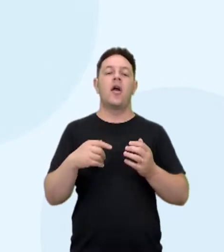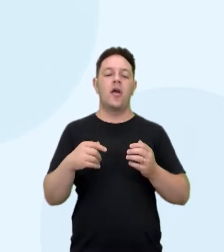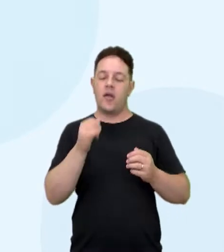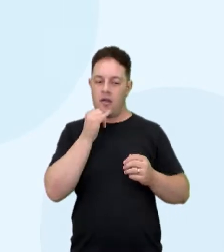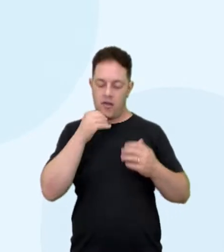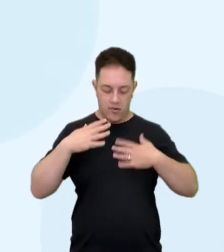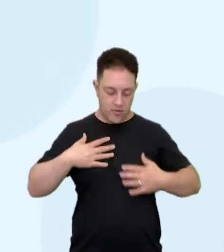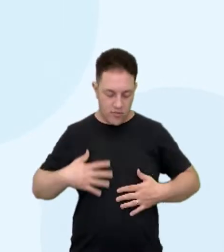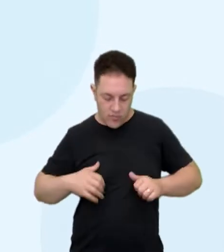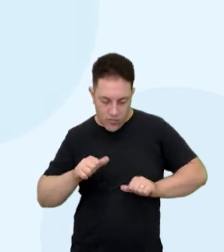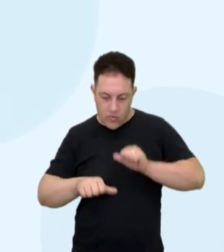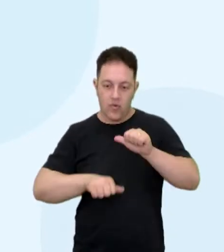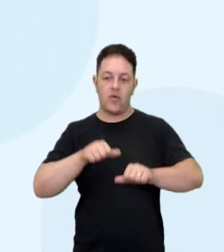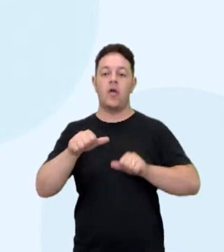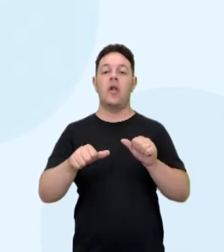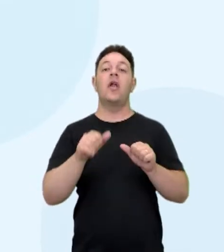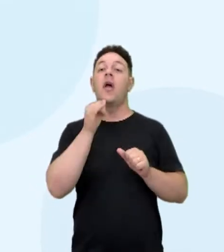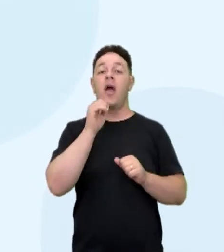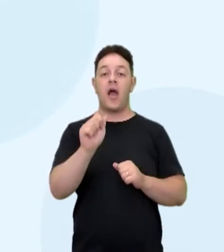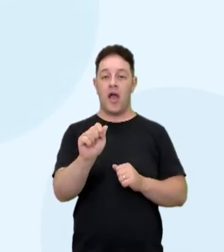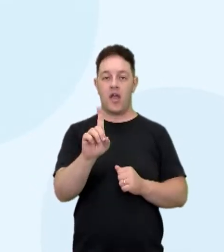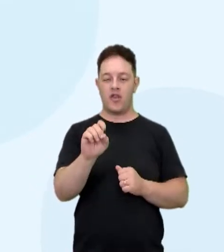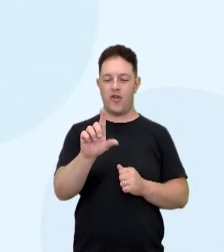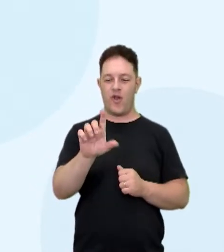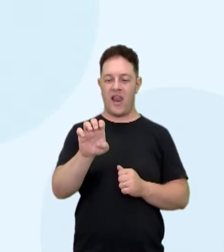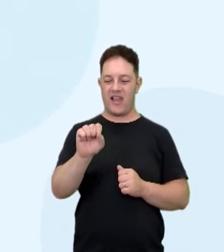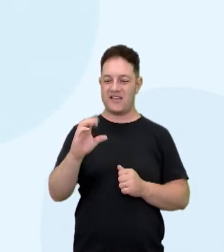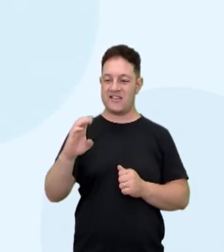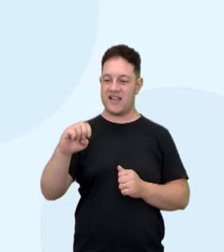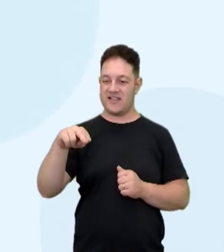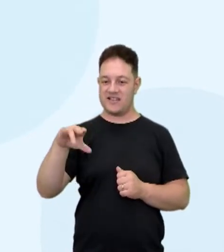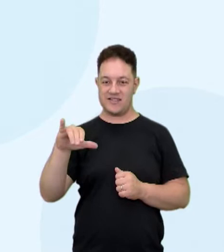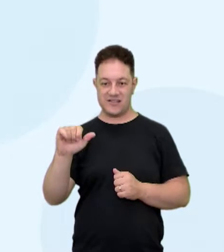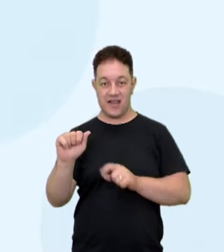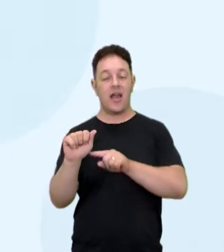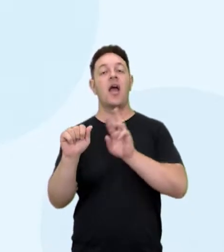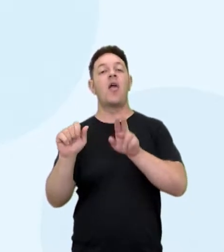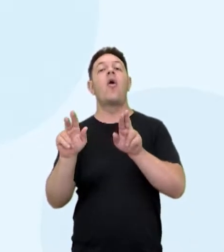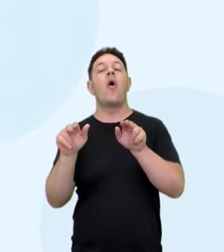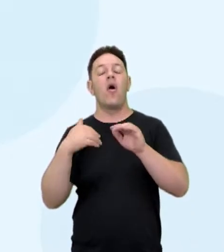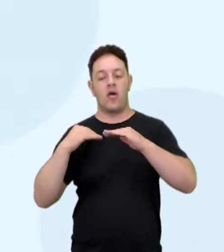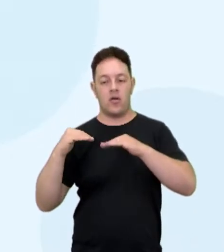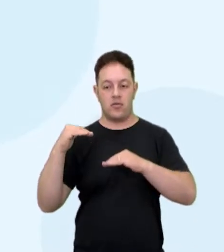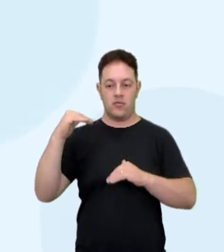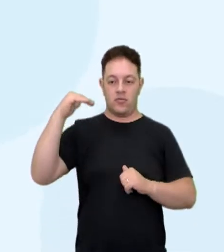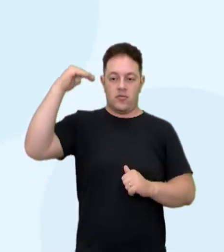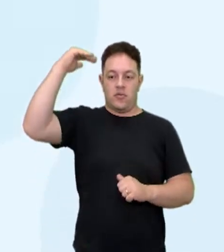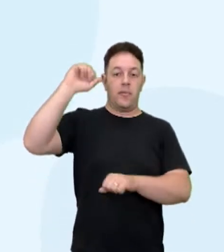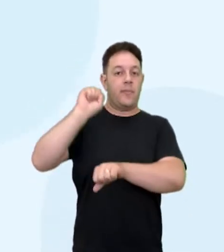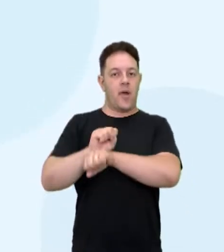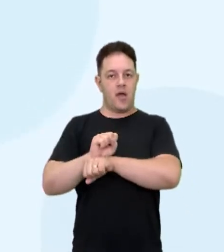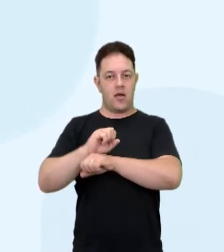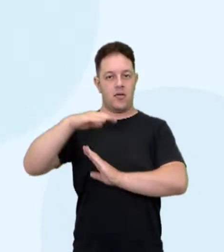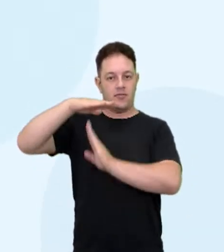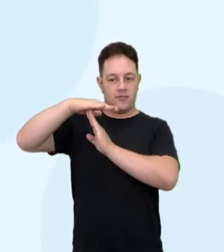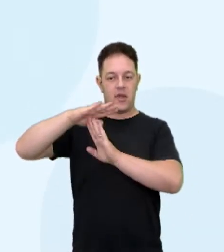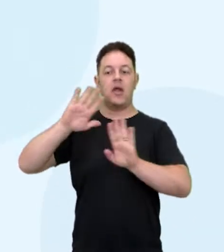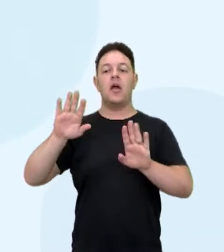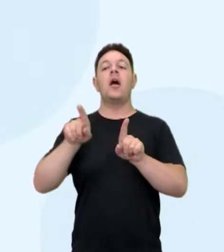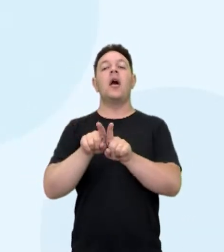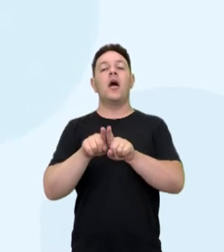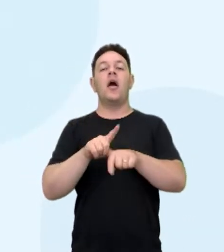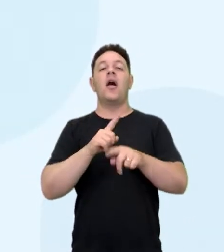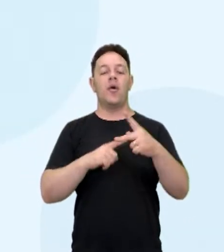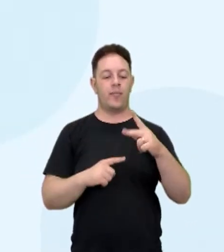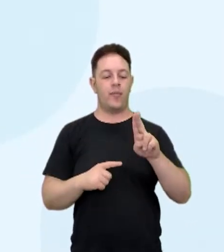adolescência normalmente é a fase da vida onde a gente para de crescer, né? E a gente tem o início da puberdade. E essa, sim, é a